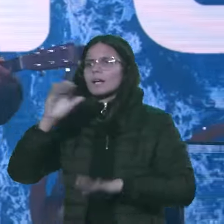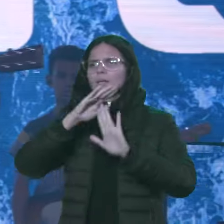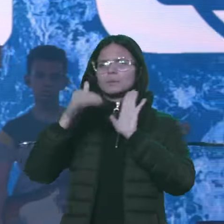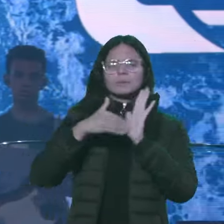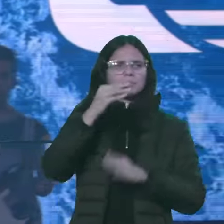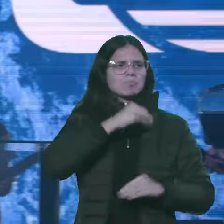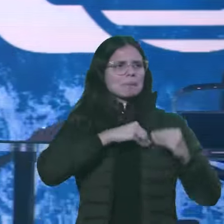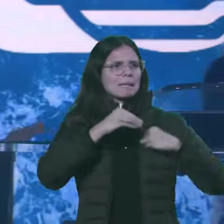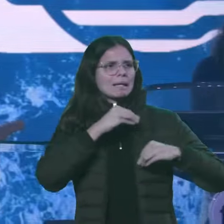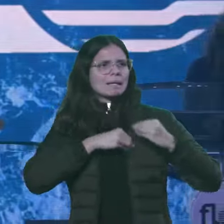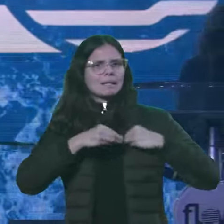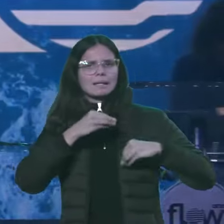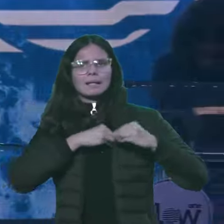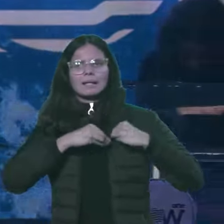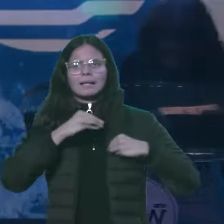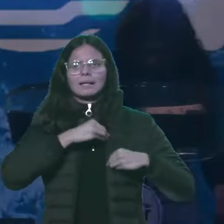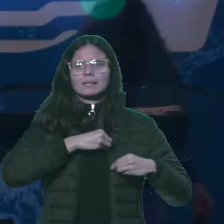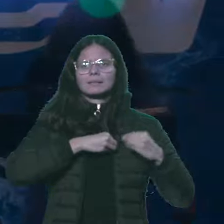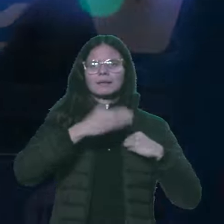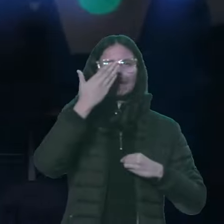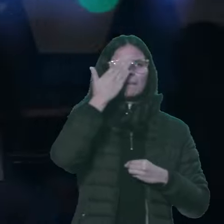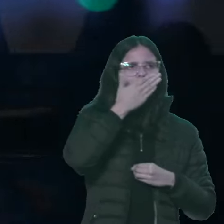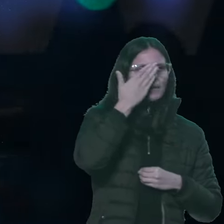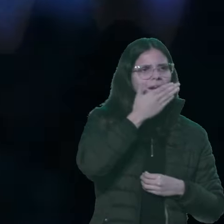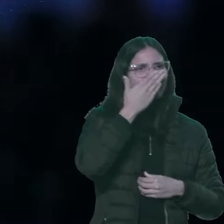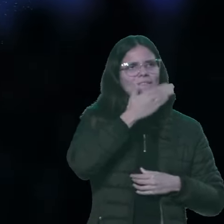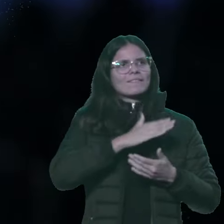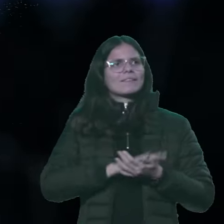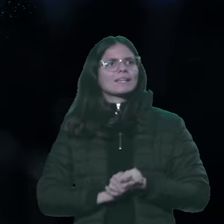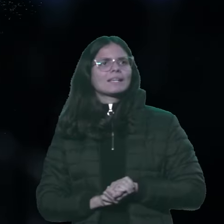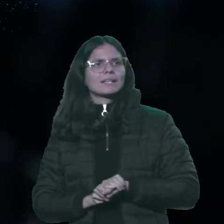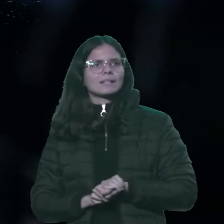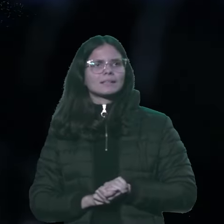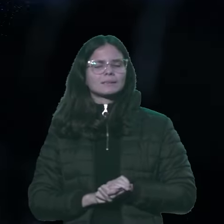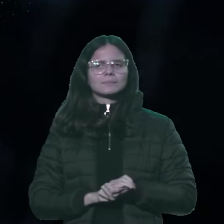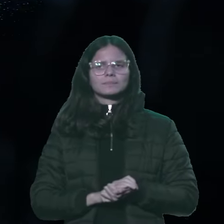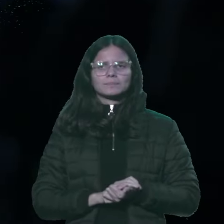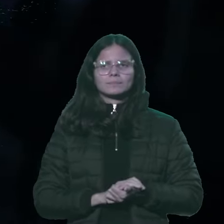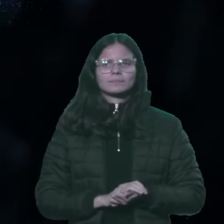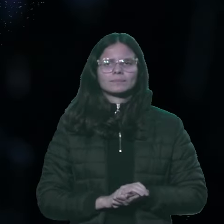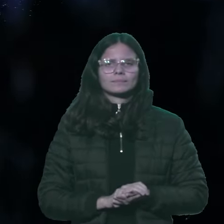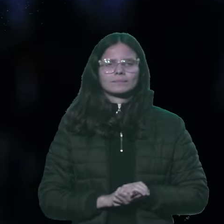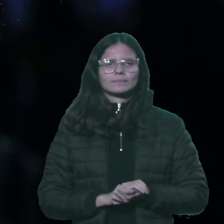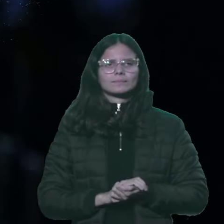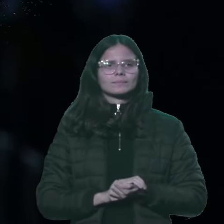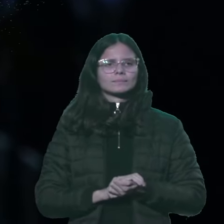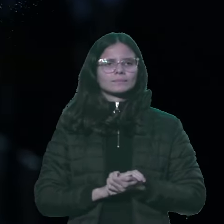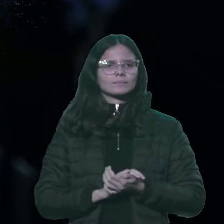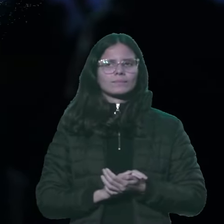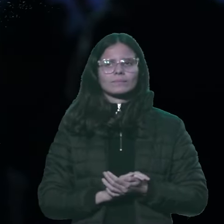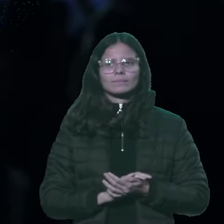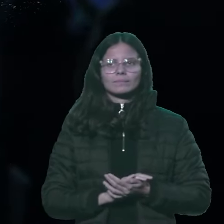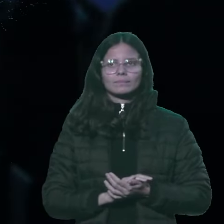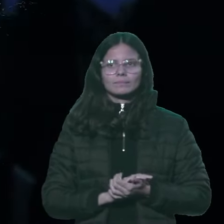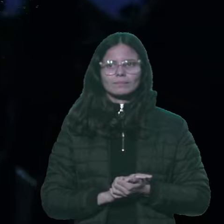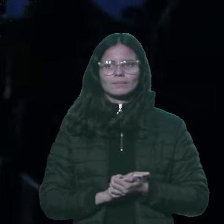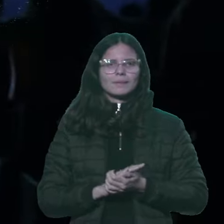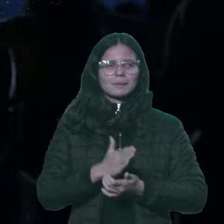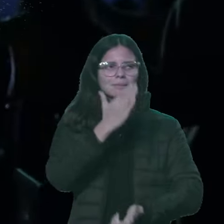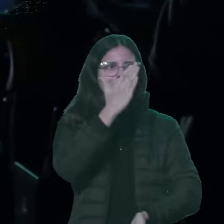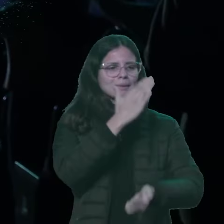toda pornografia, toda homossexualidade, toda automutilação,